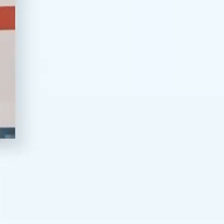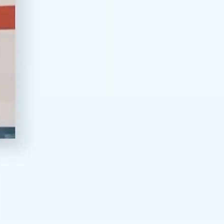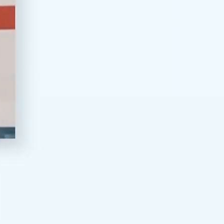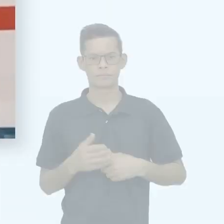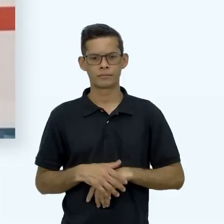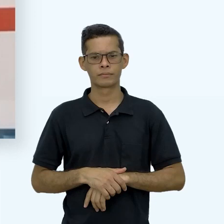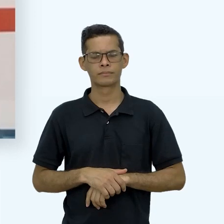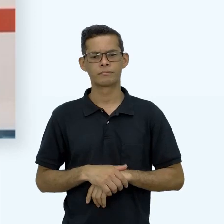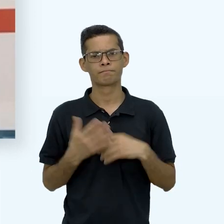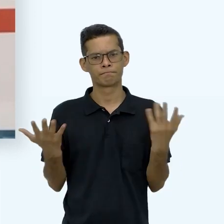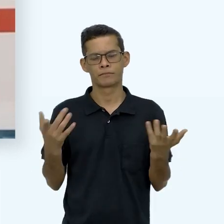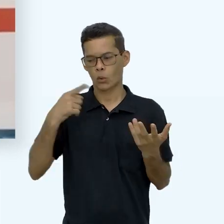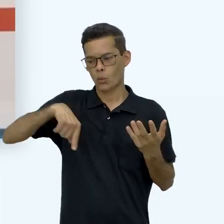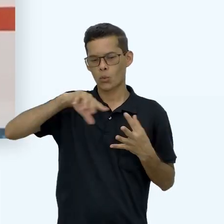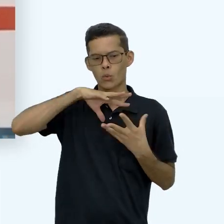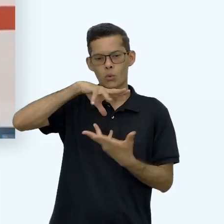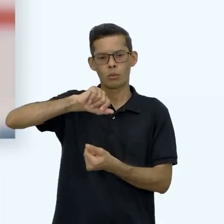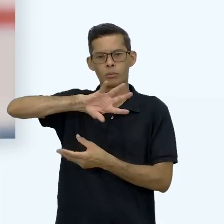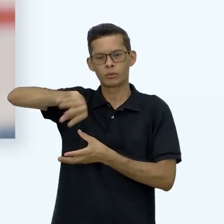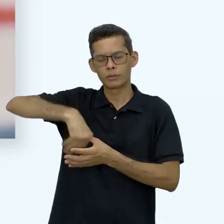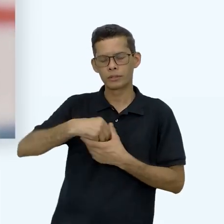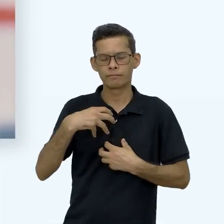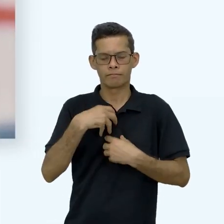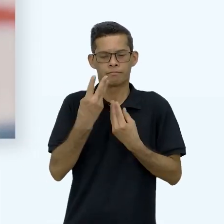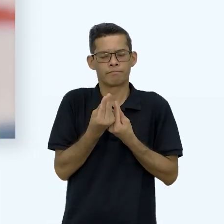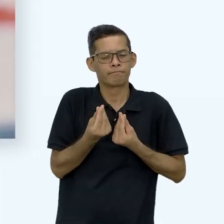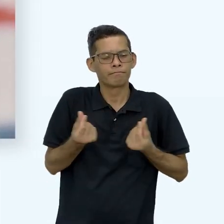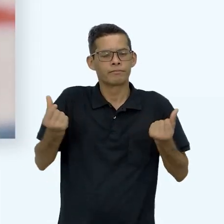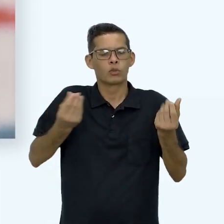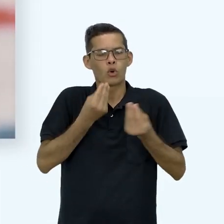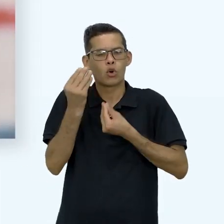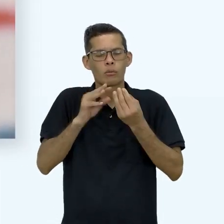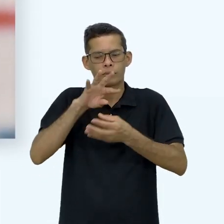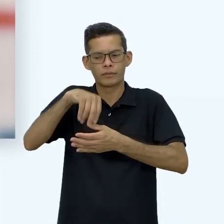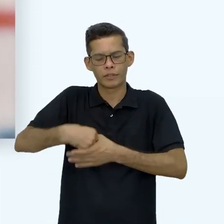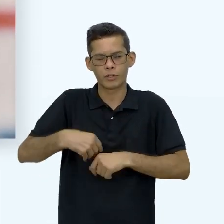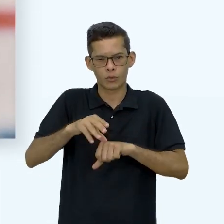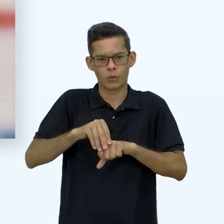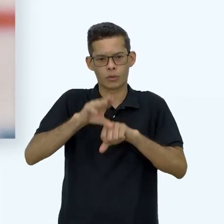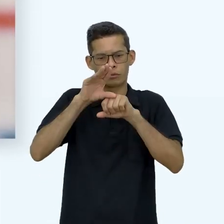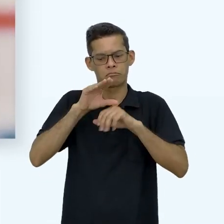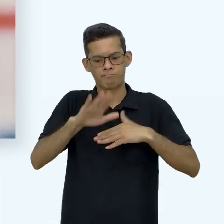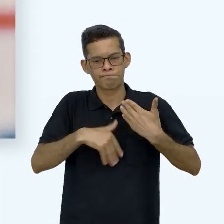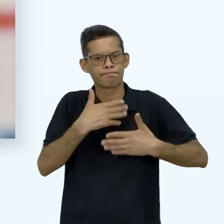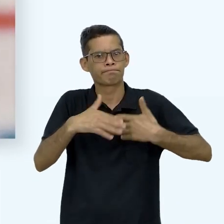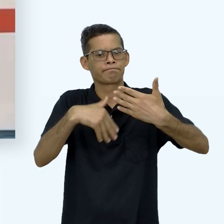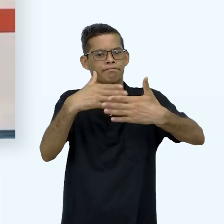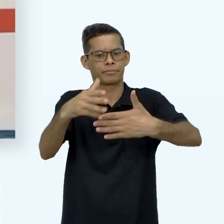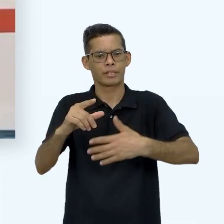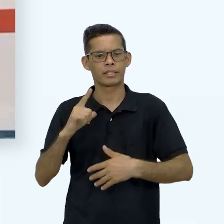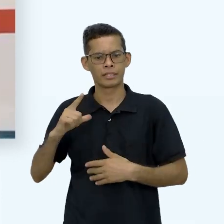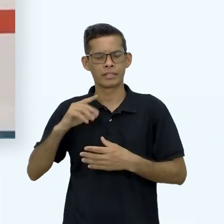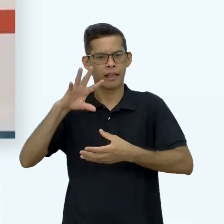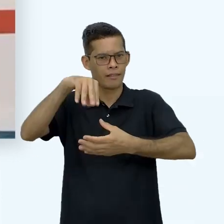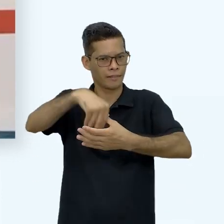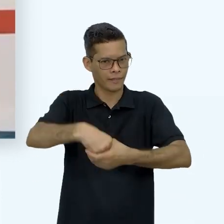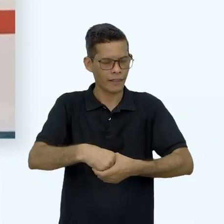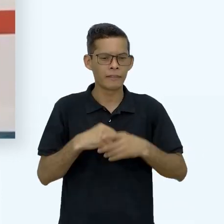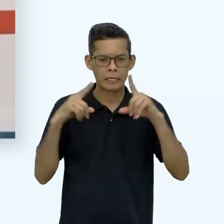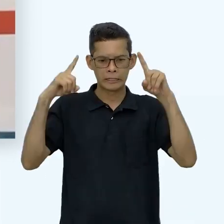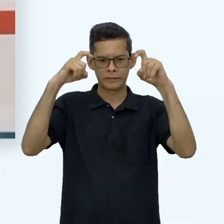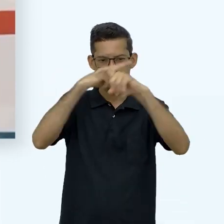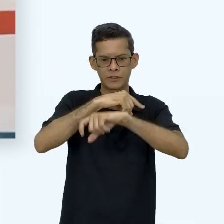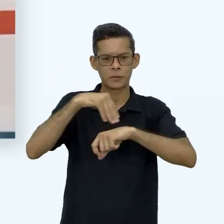Todo mundo tem a sensação, e é mais do que uma sensação, que a fronteira do conhecimento está evoluindo cada vez mais rápido, que é cada vez mais